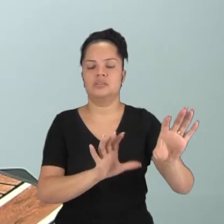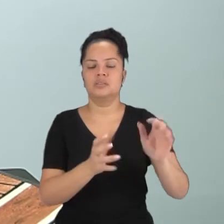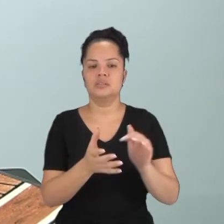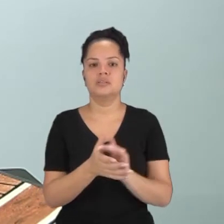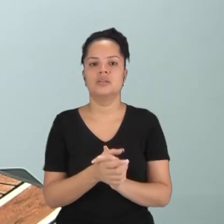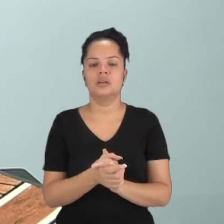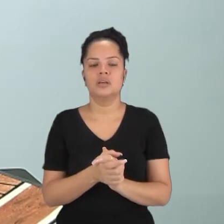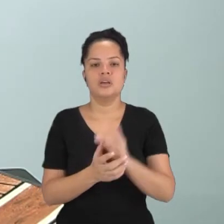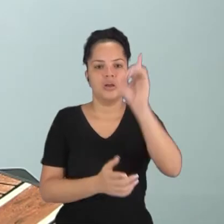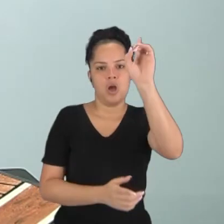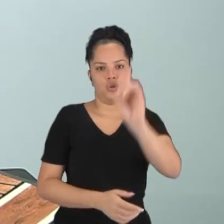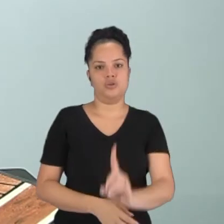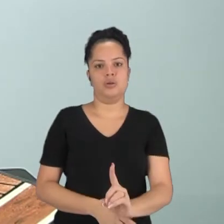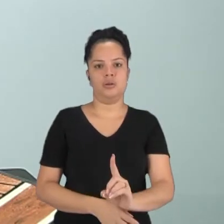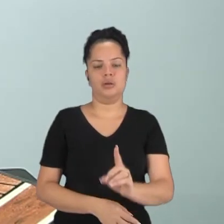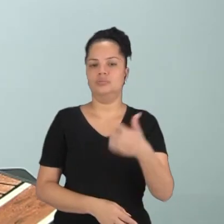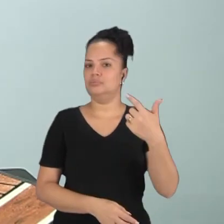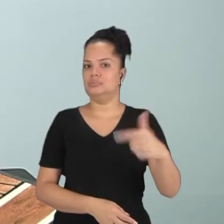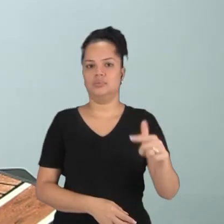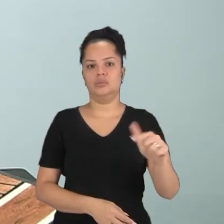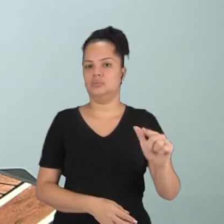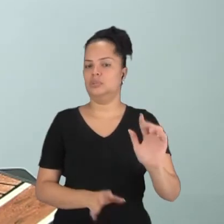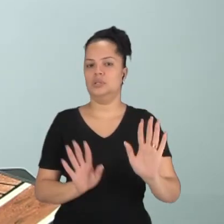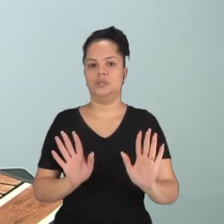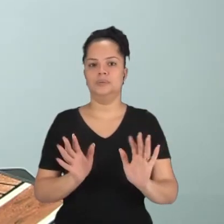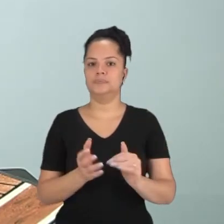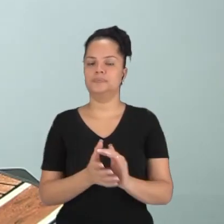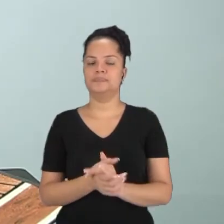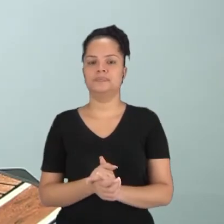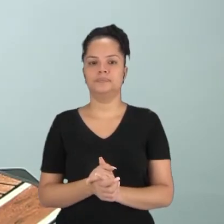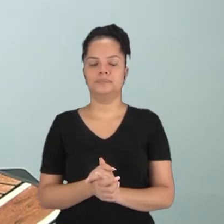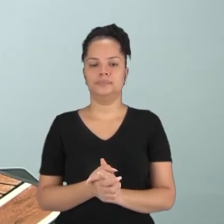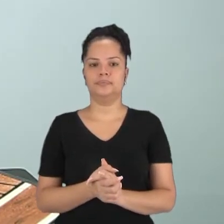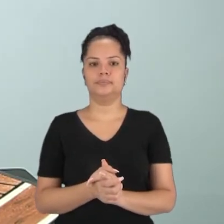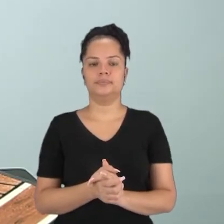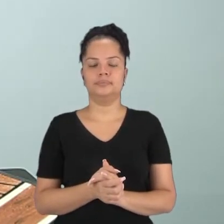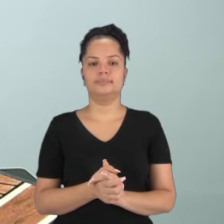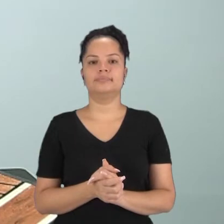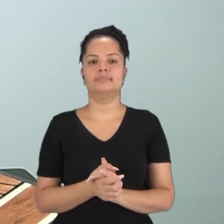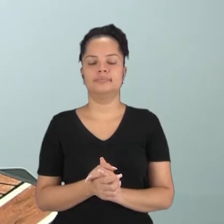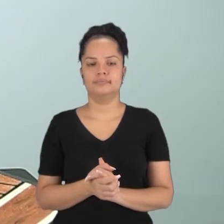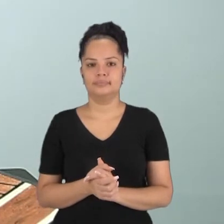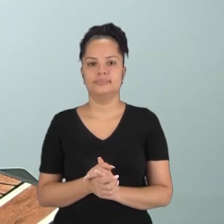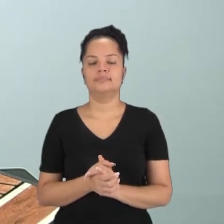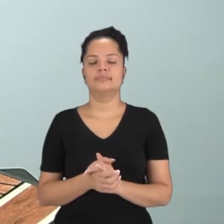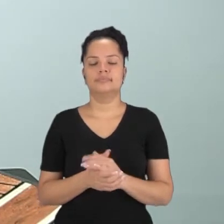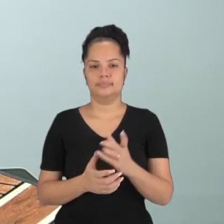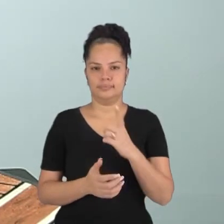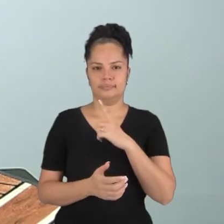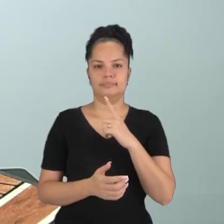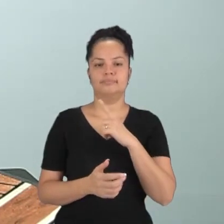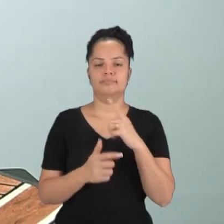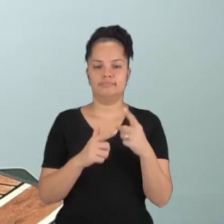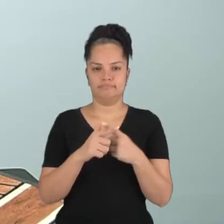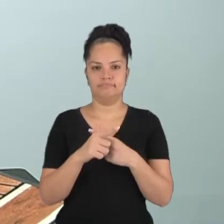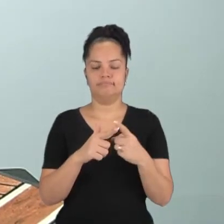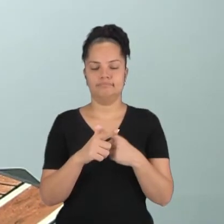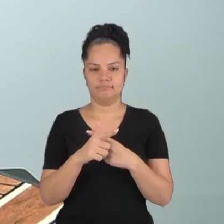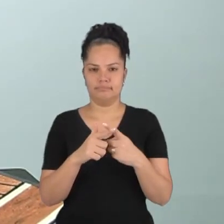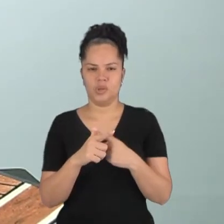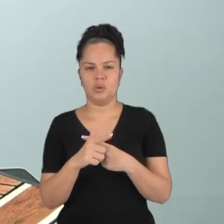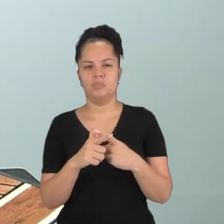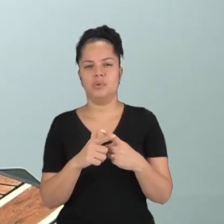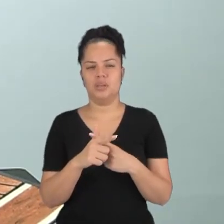os direitos, né, dessas pessoas foram constantemente violados por muito e muito tempo,